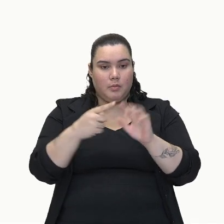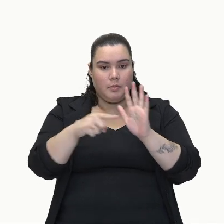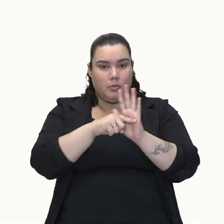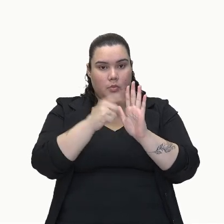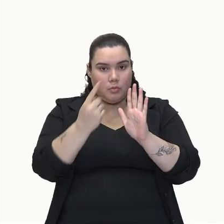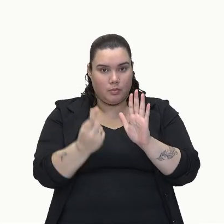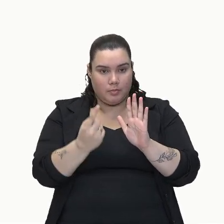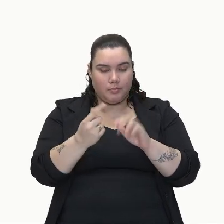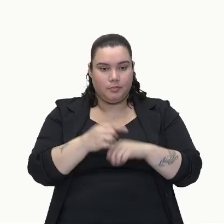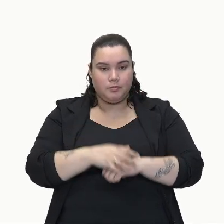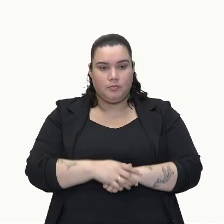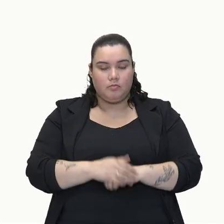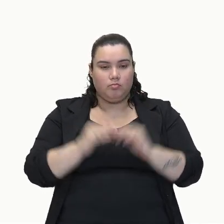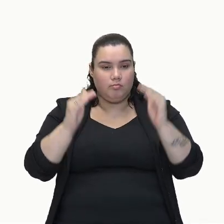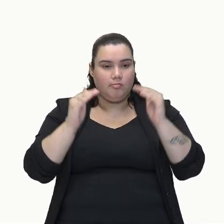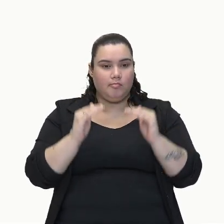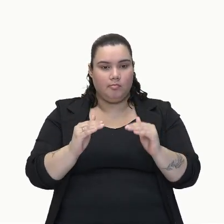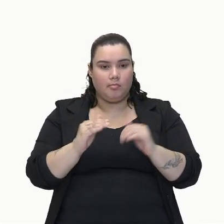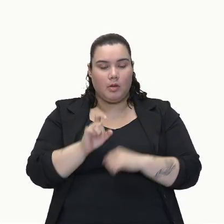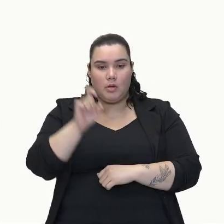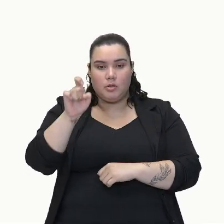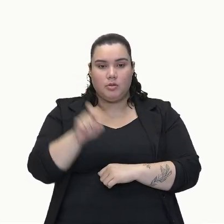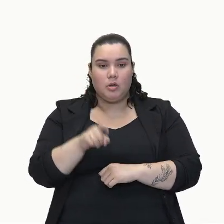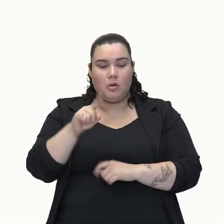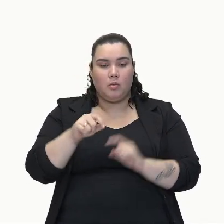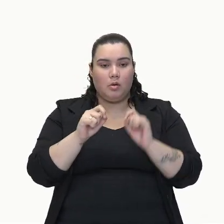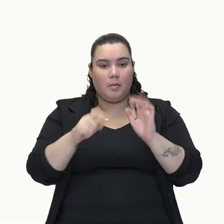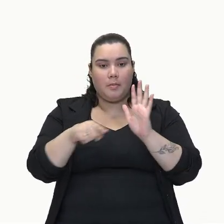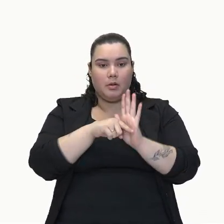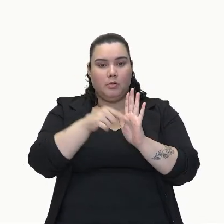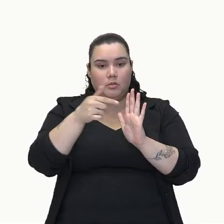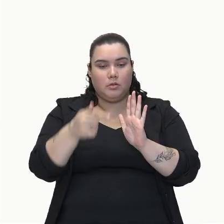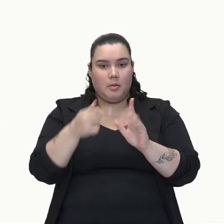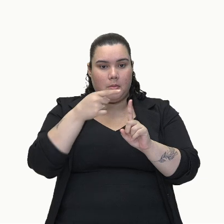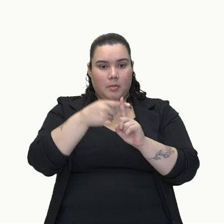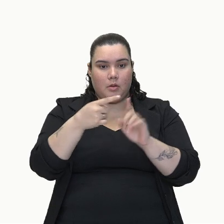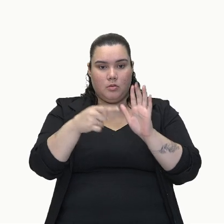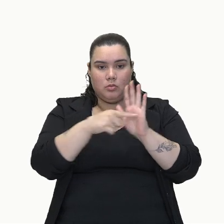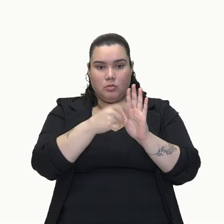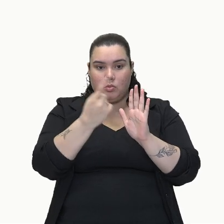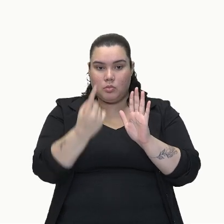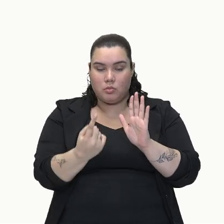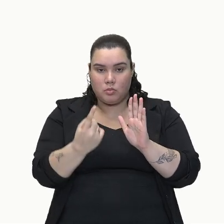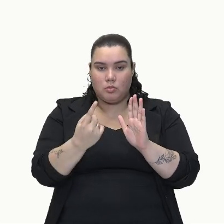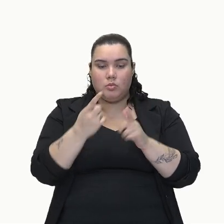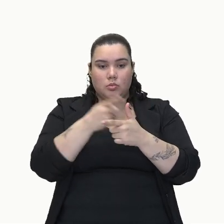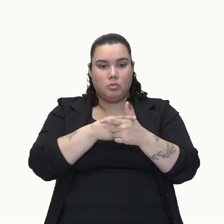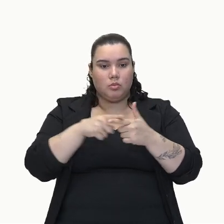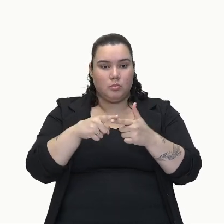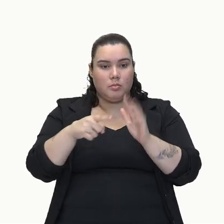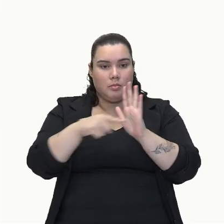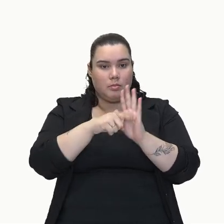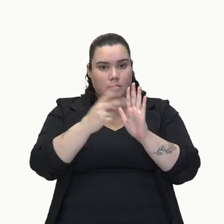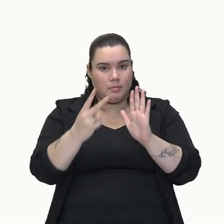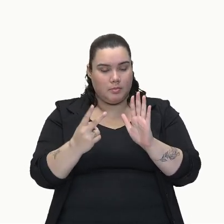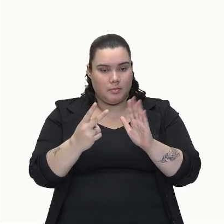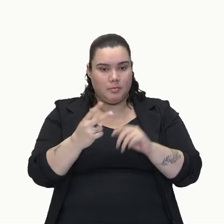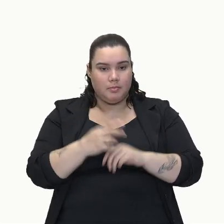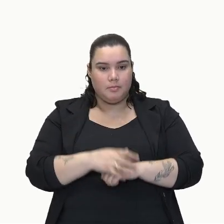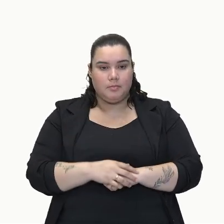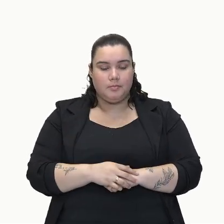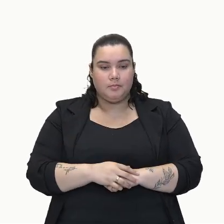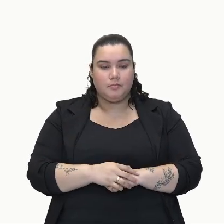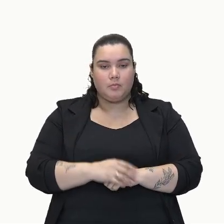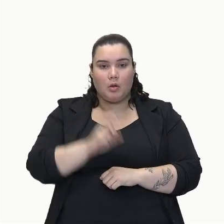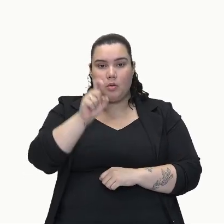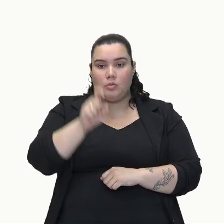1. Então, x vai ser igual a menos 7 mais ou menos 1 dividido por menos 2.